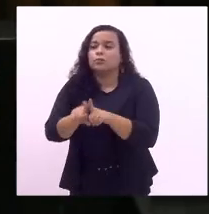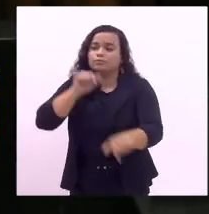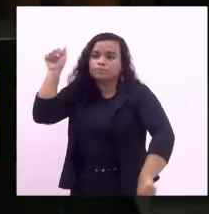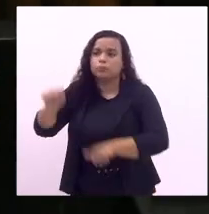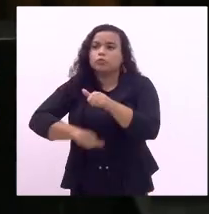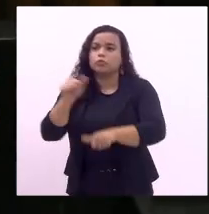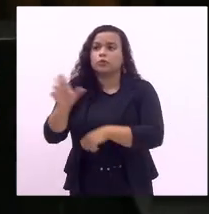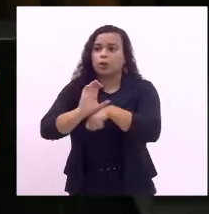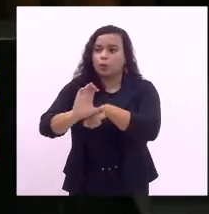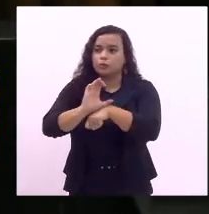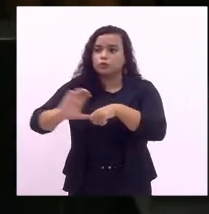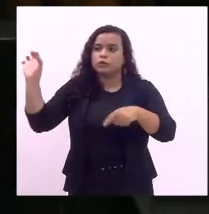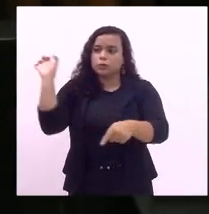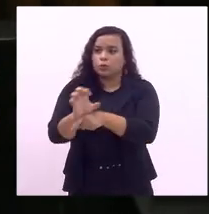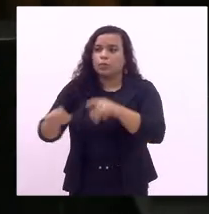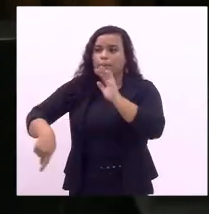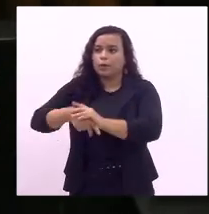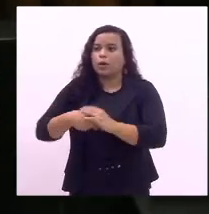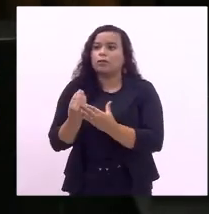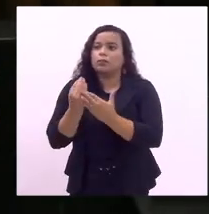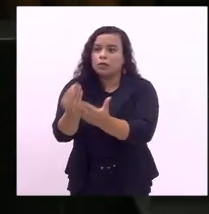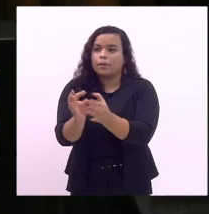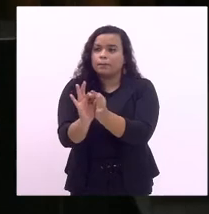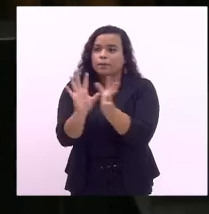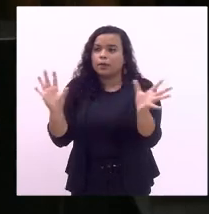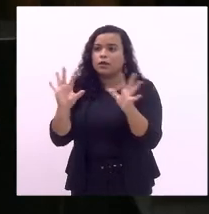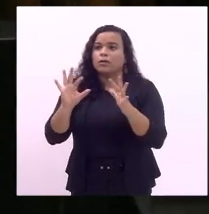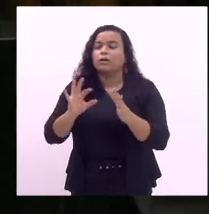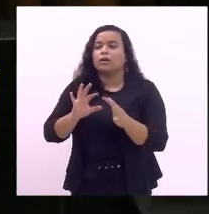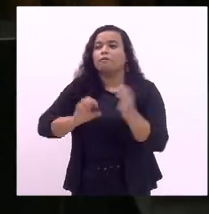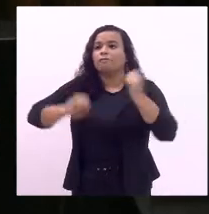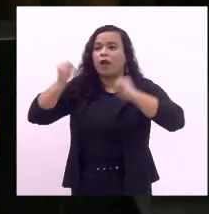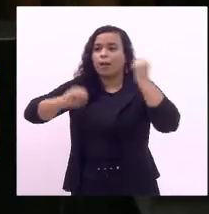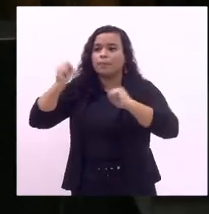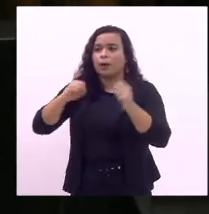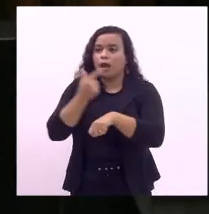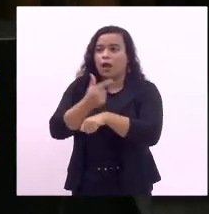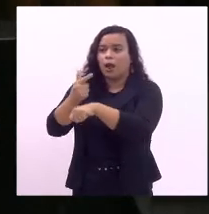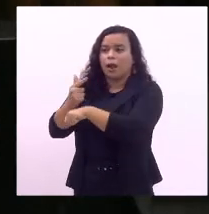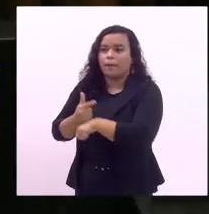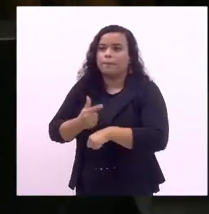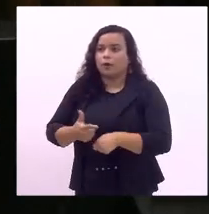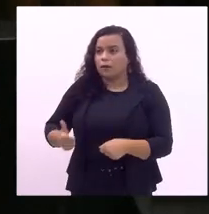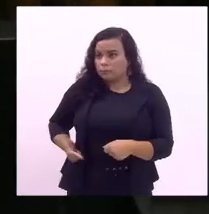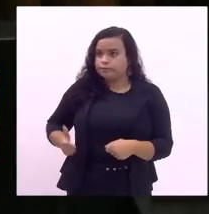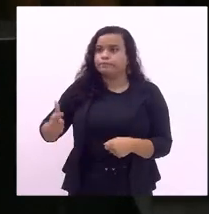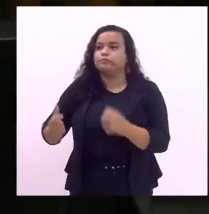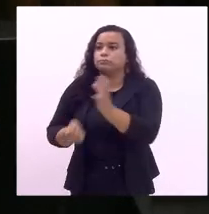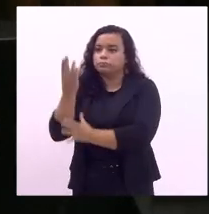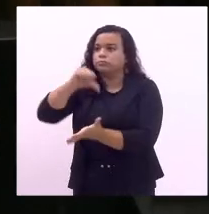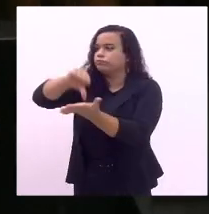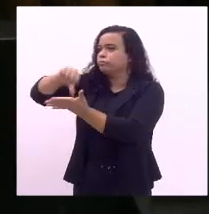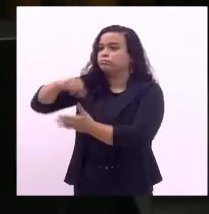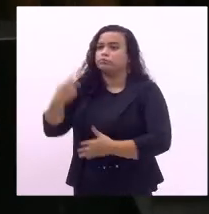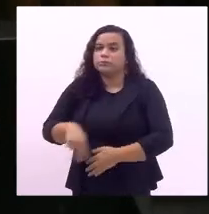a Constituição Estadual e permitir que muitas fábricas de armas se instalem no Rio de Janeiro.